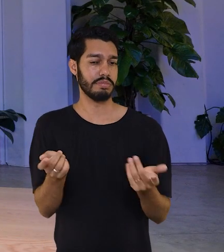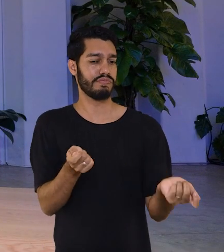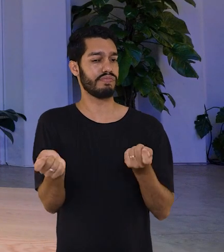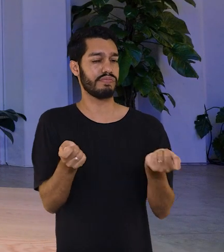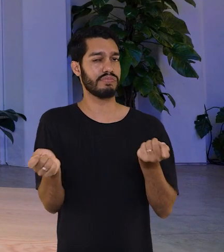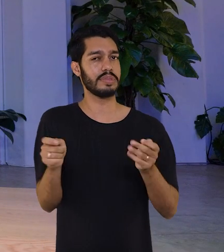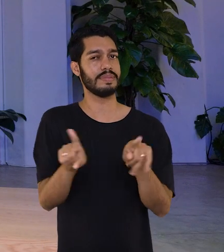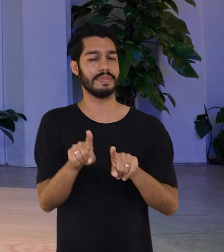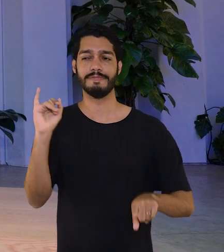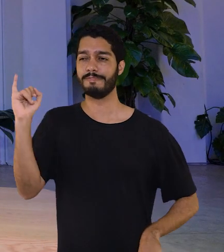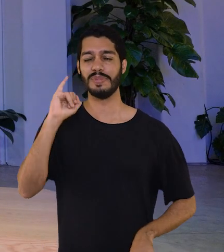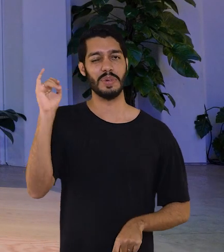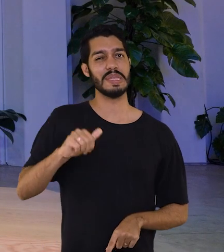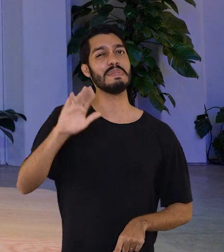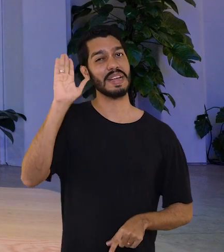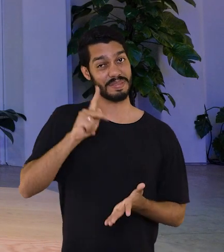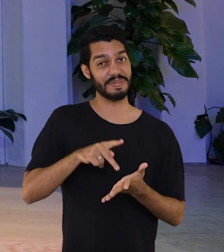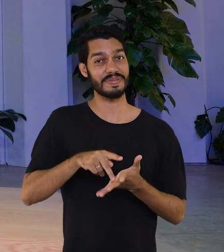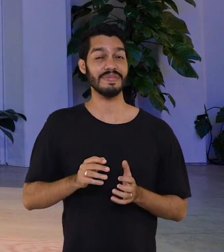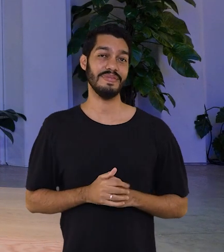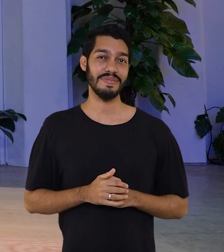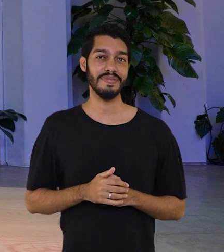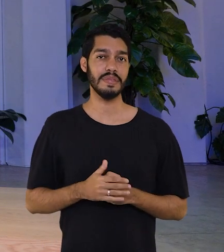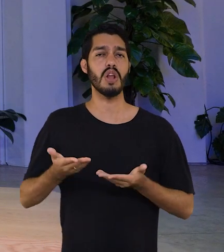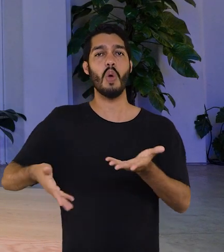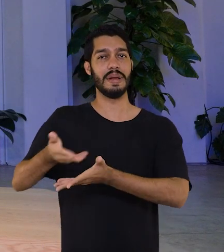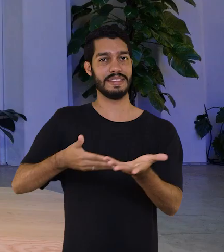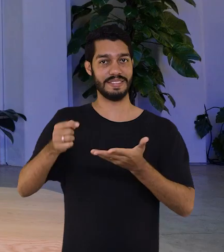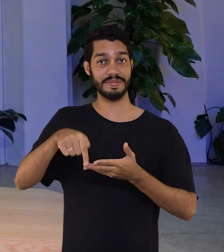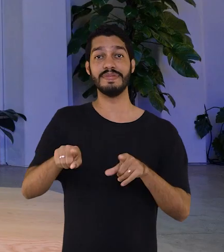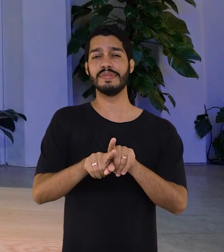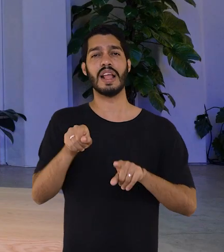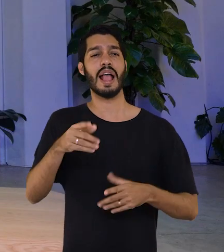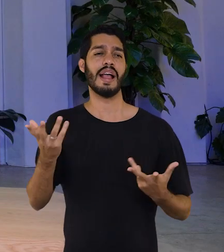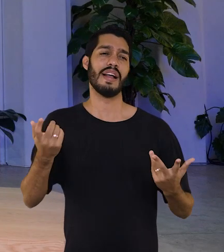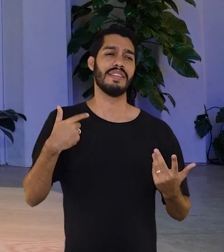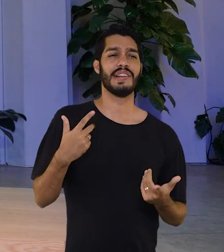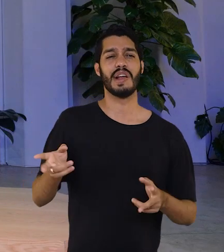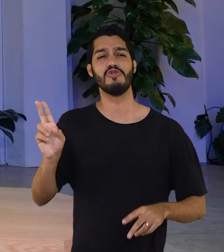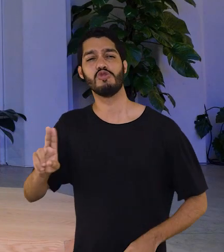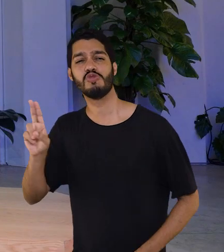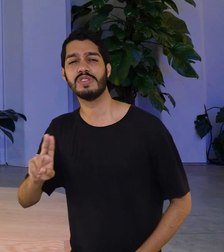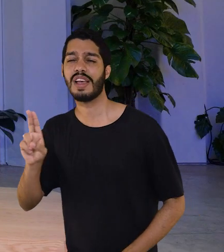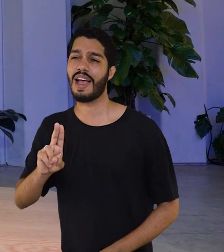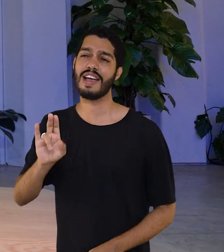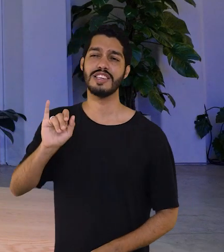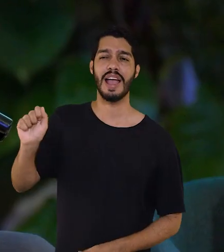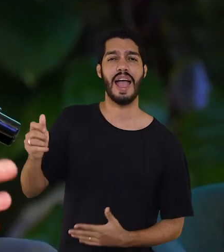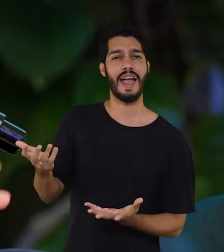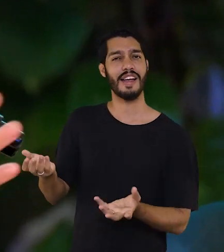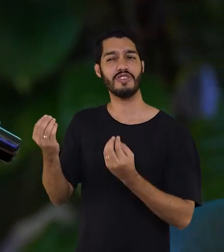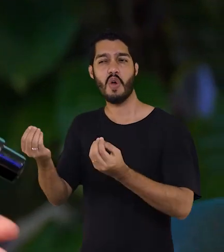E o domínio da coisa, o domínio da coisa é fundamental, assim. Compartilhando, eu acho que esse preconceito do pessoal, que tá